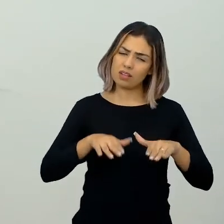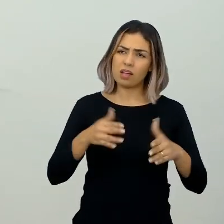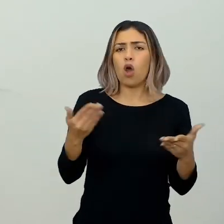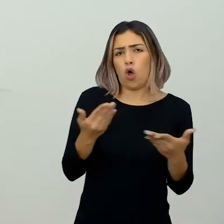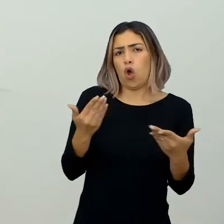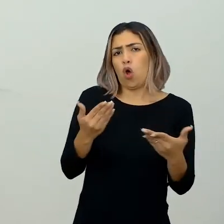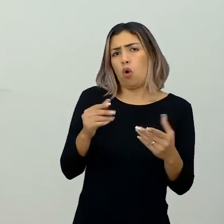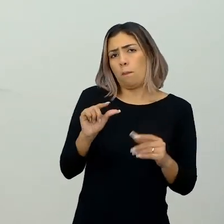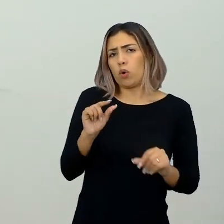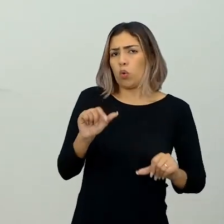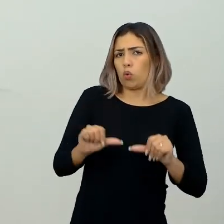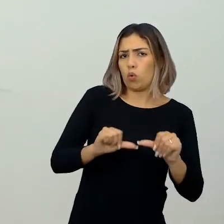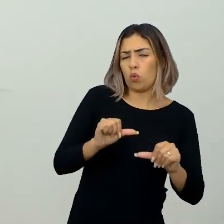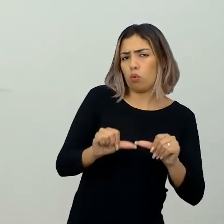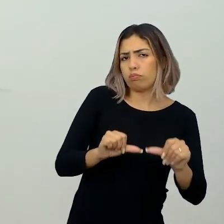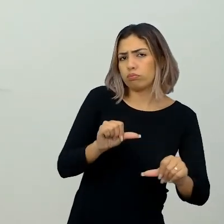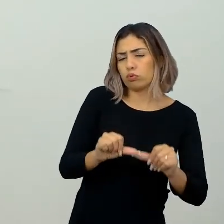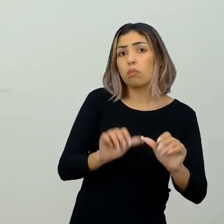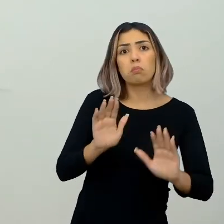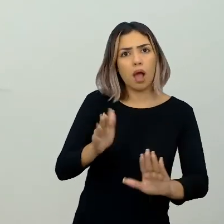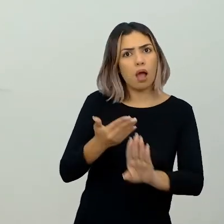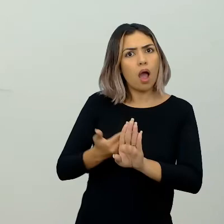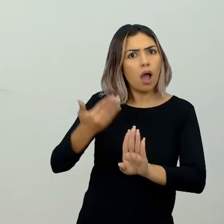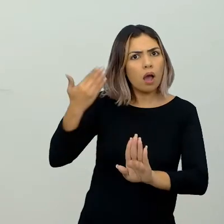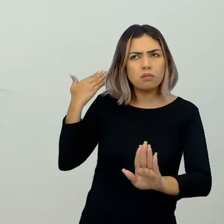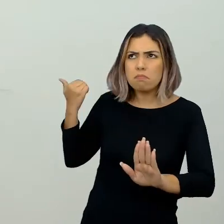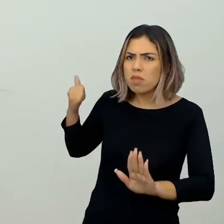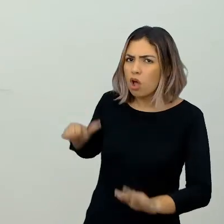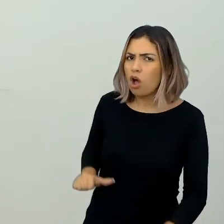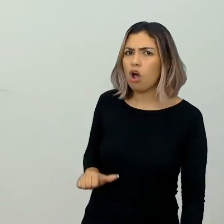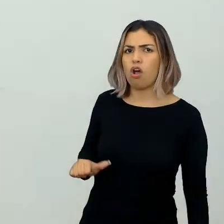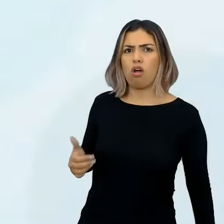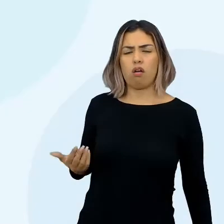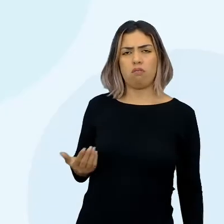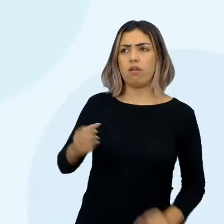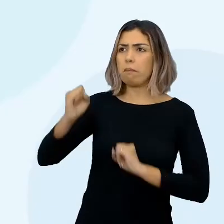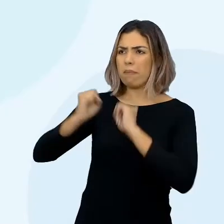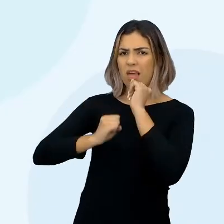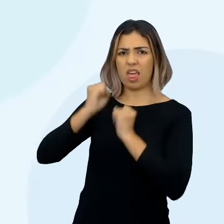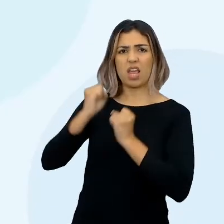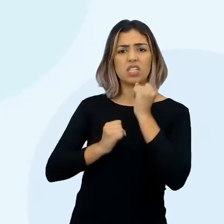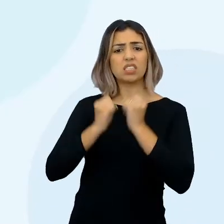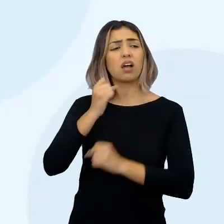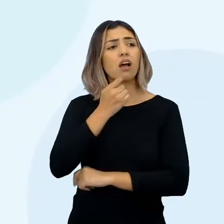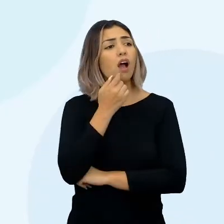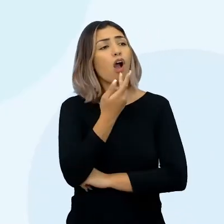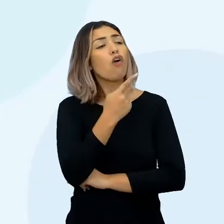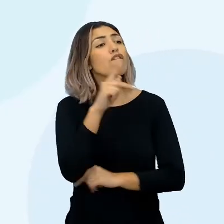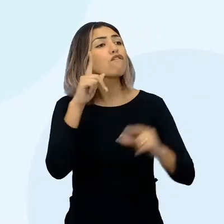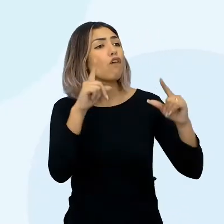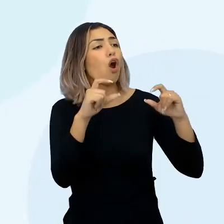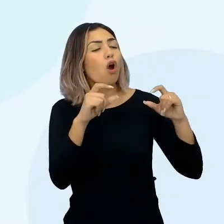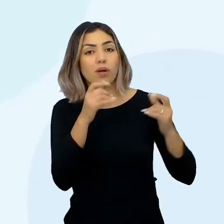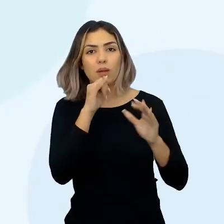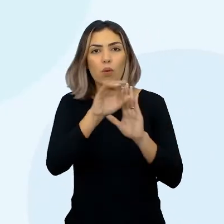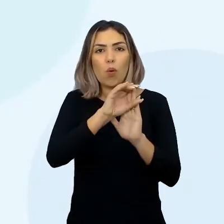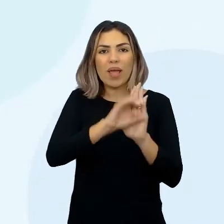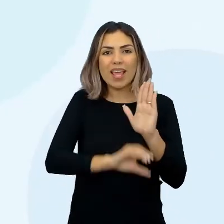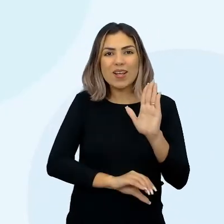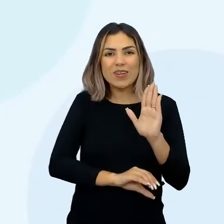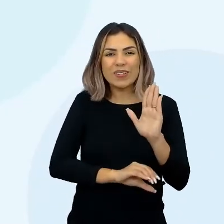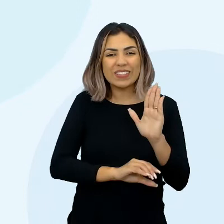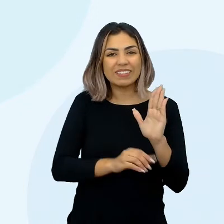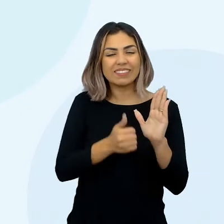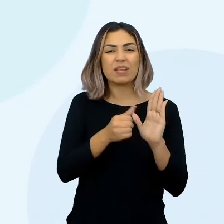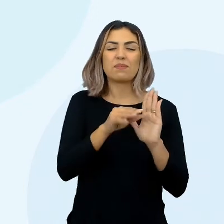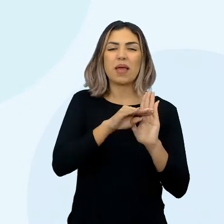visto, obviamente, mas durante muito tempo as empresas elas pediam foto nos currículos das pessoas,